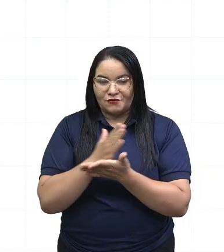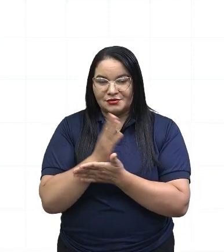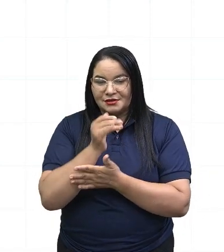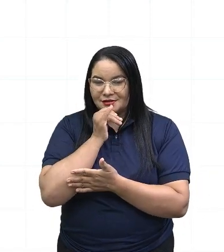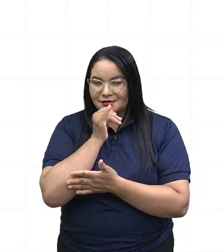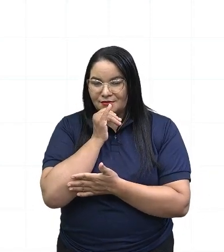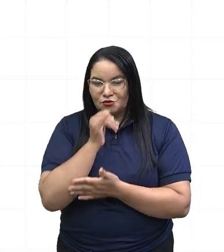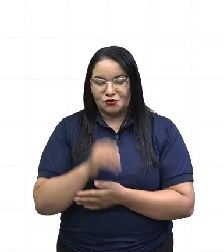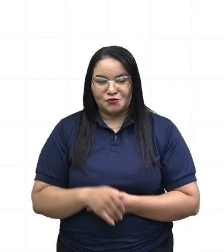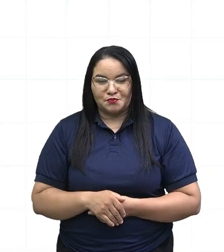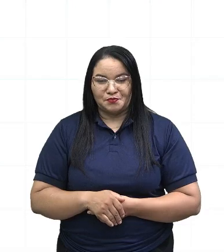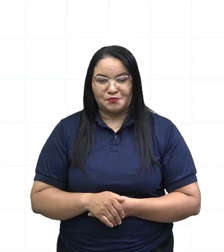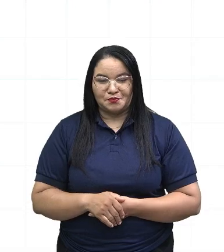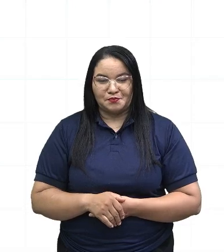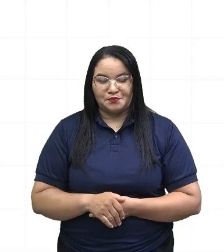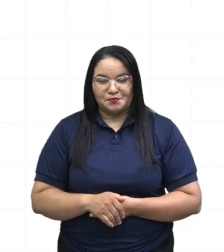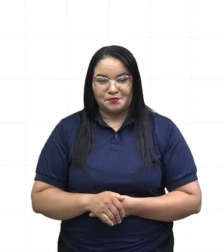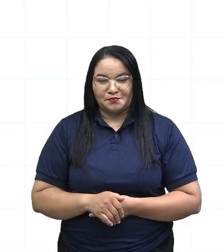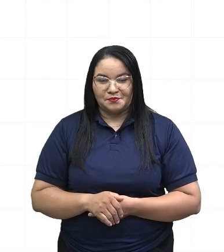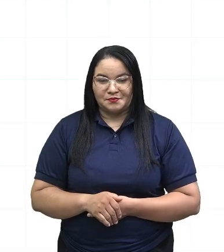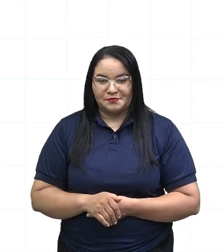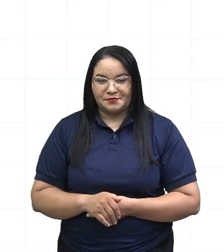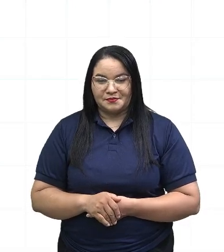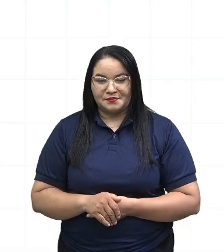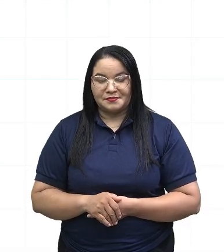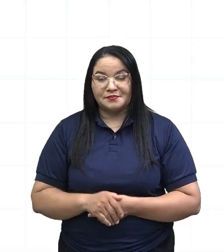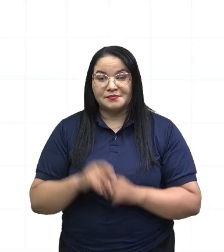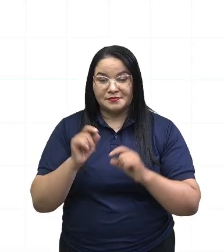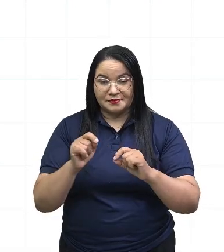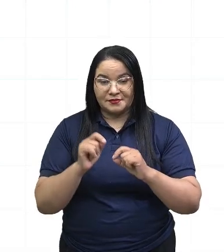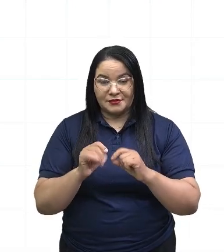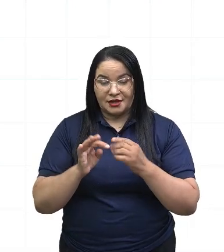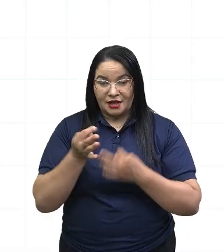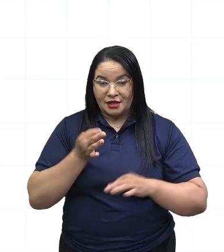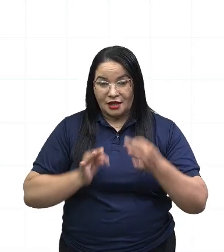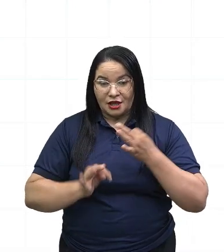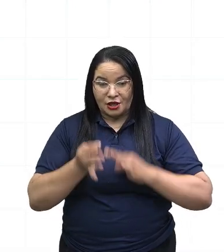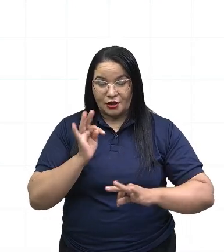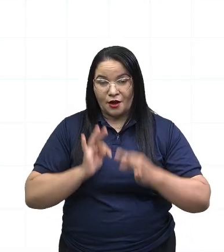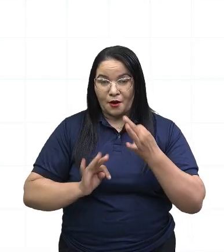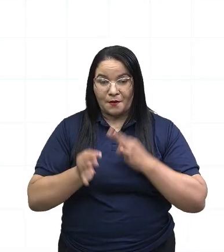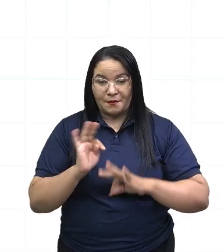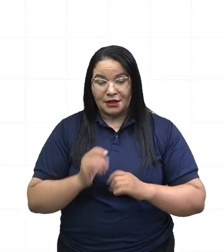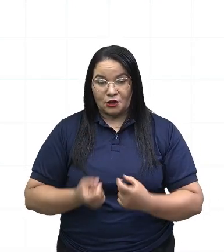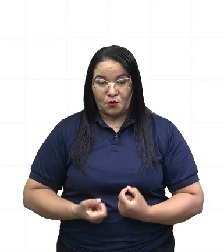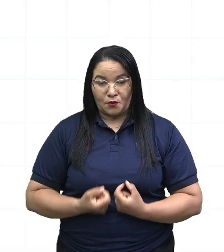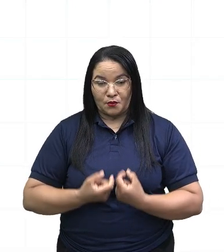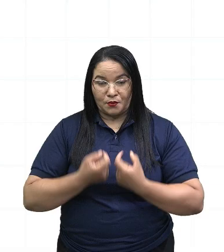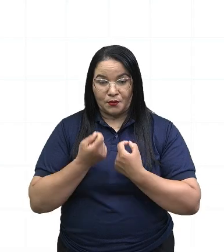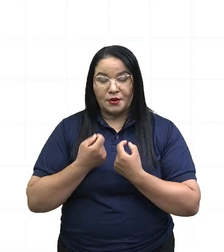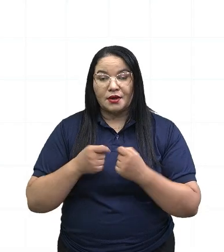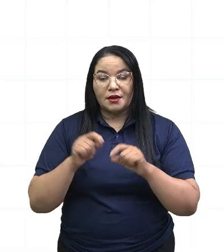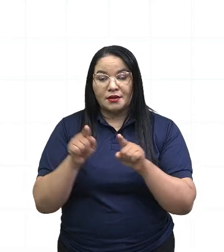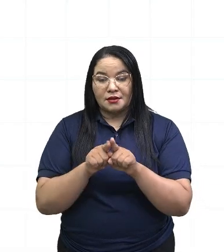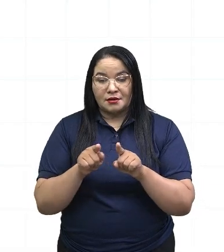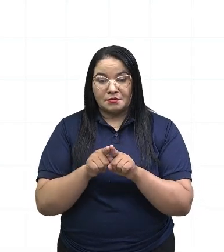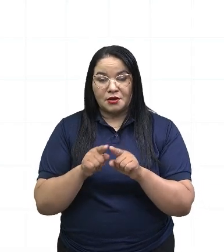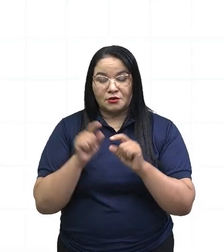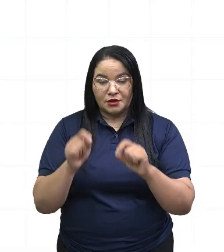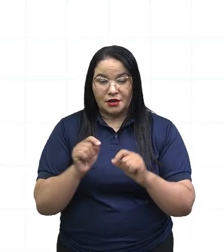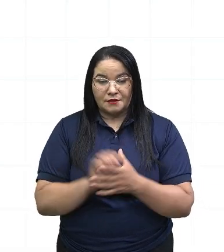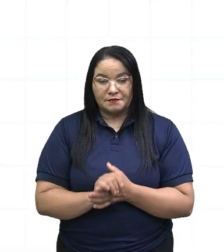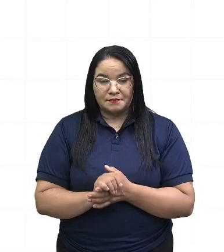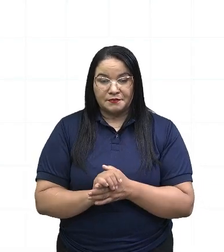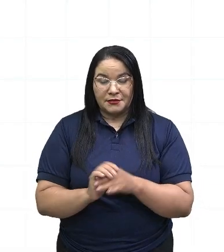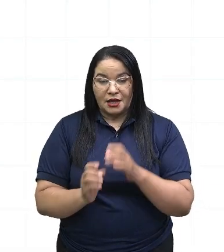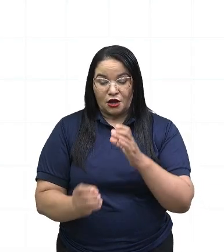olha. Aqui, por exemplo, o tratamento do câncer, né? A gente tem as usinas nucleares e a